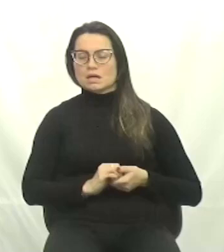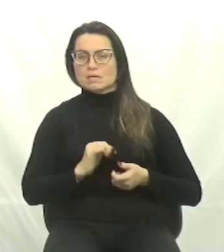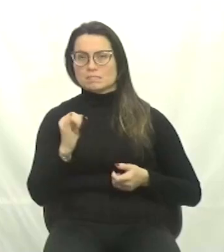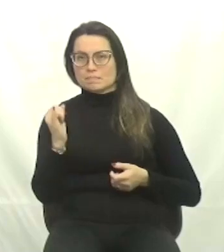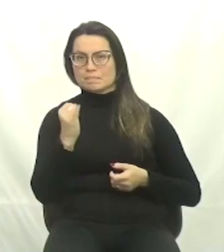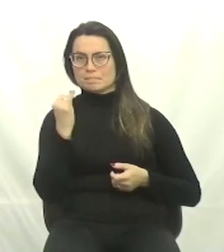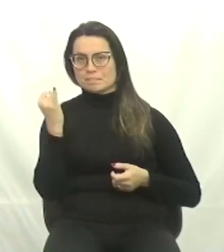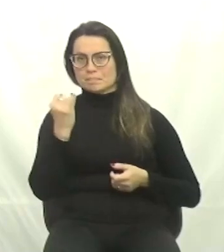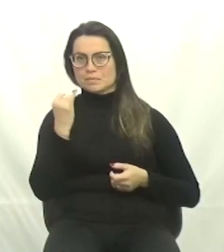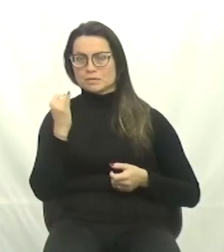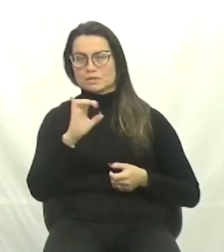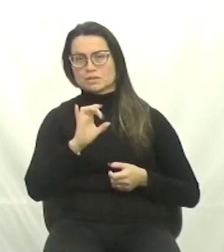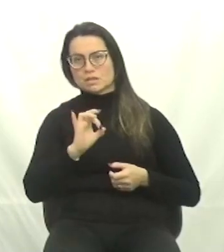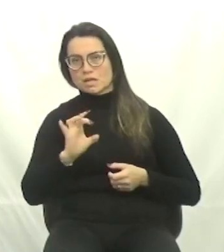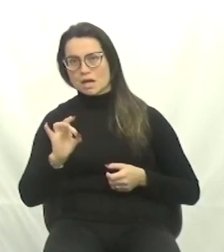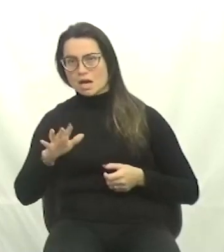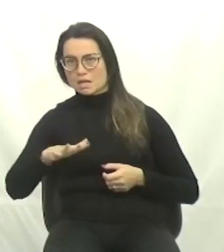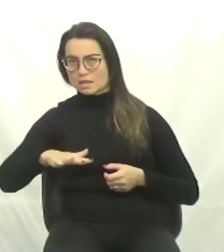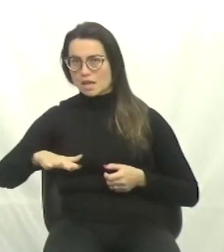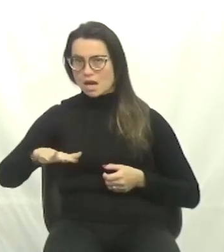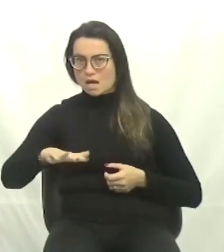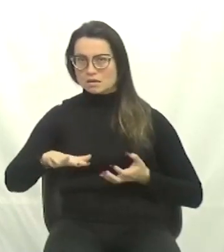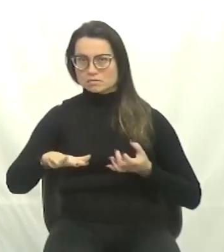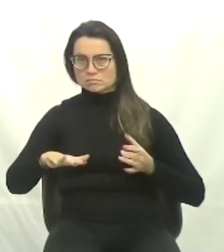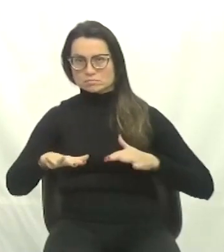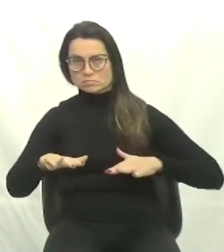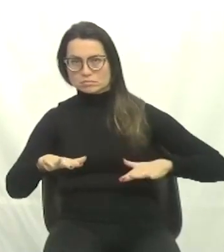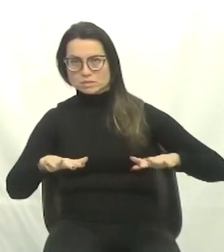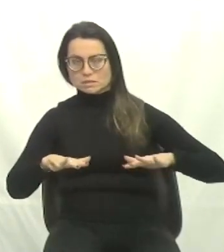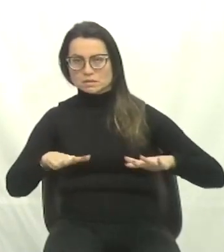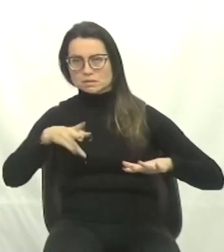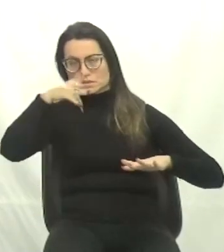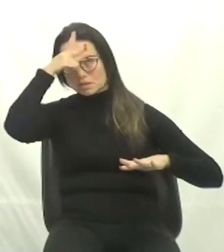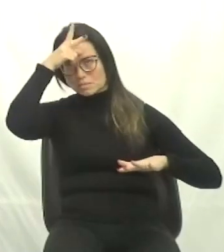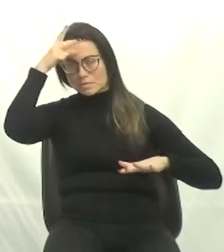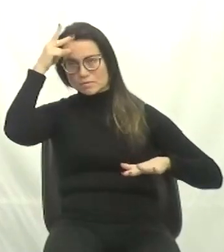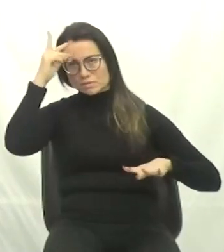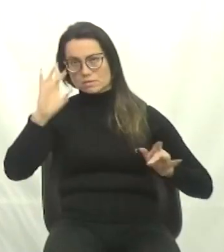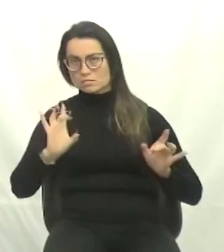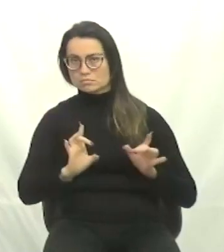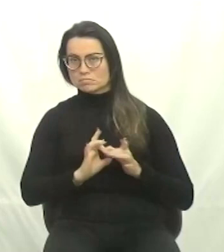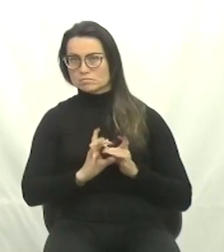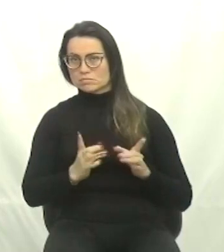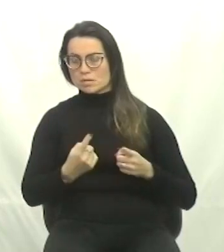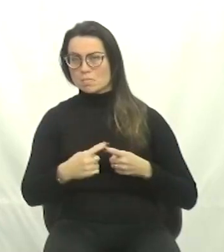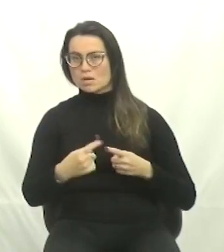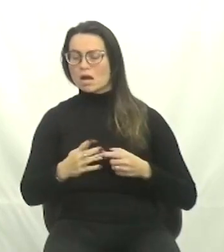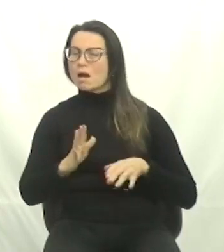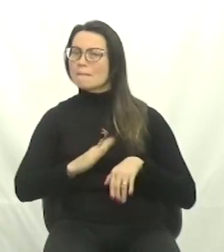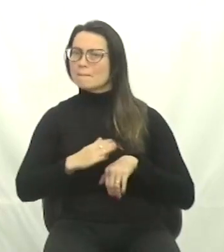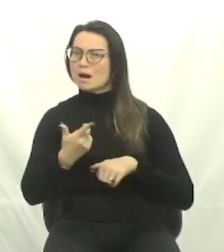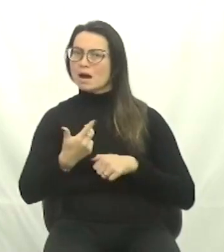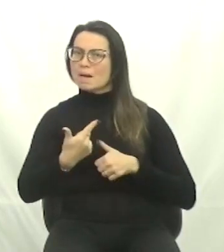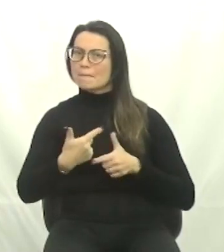as áreas da prefeitura se articularem. Aí acabou trazendo mais demanda pro